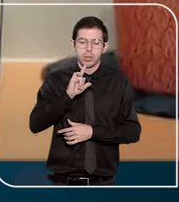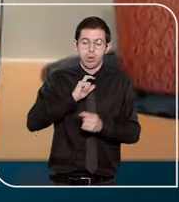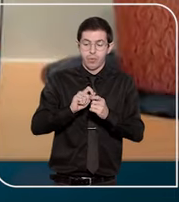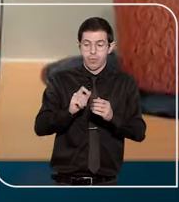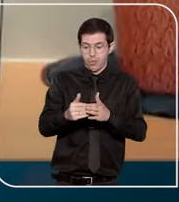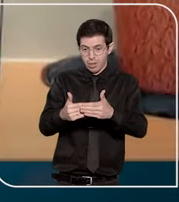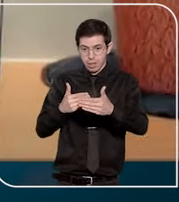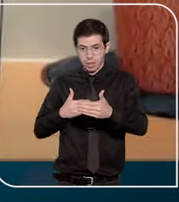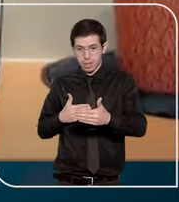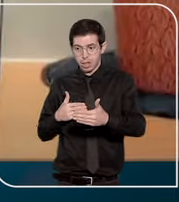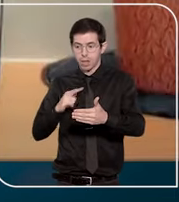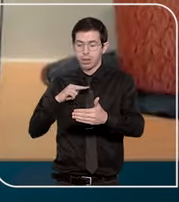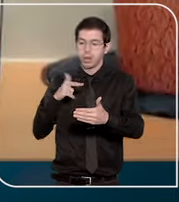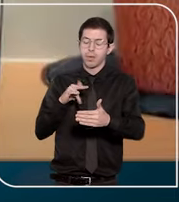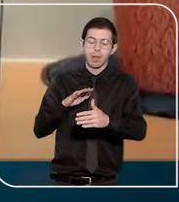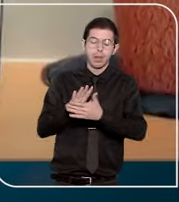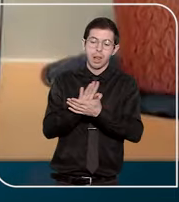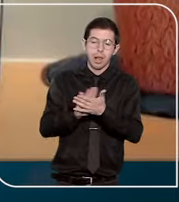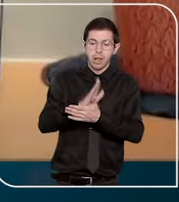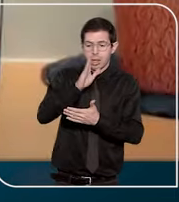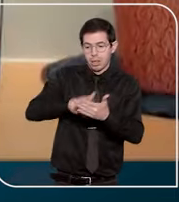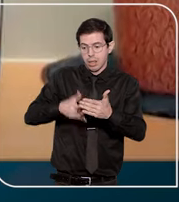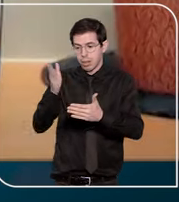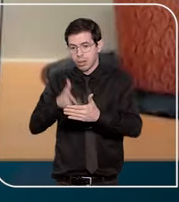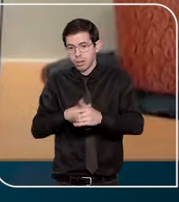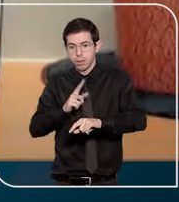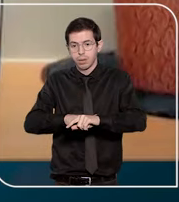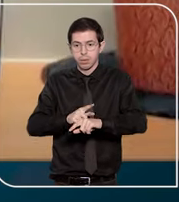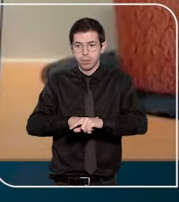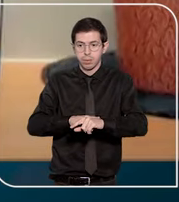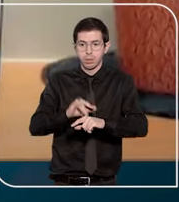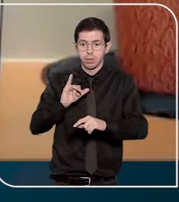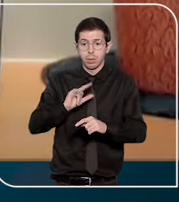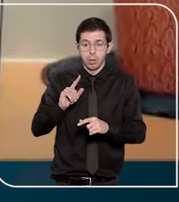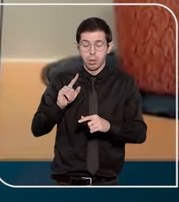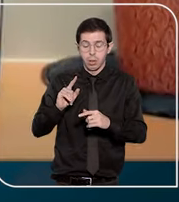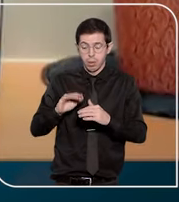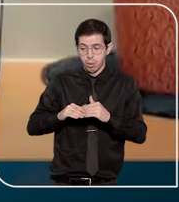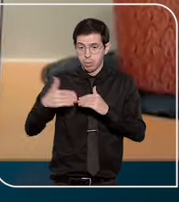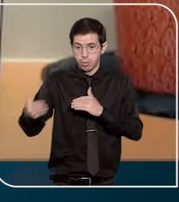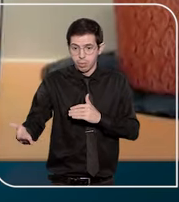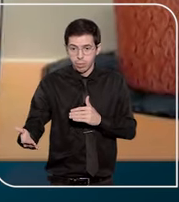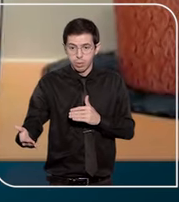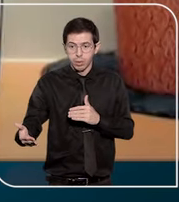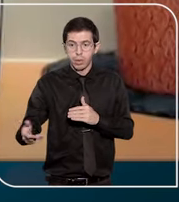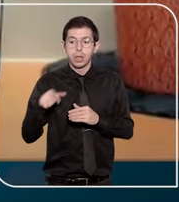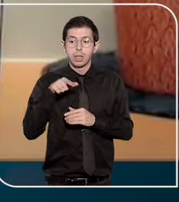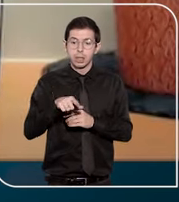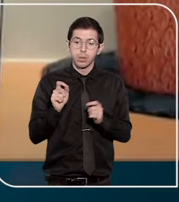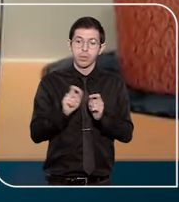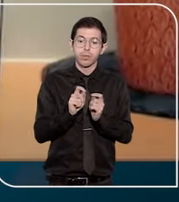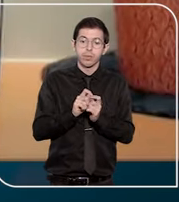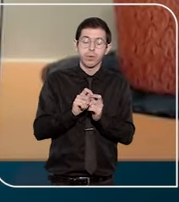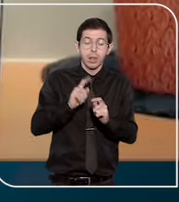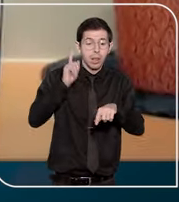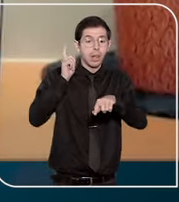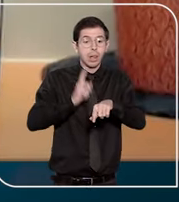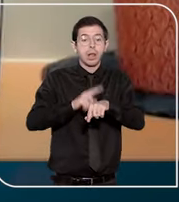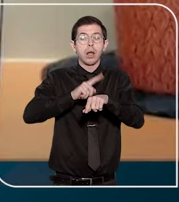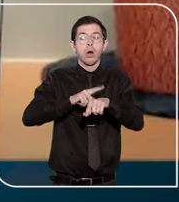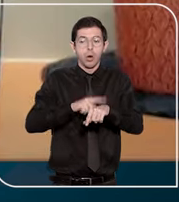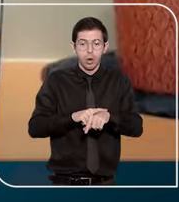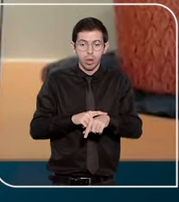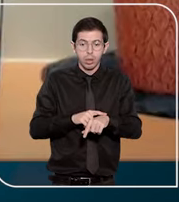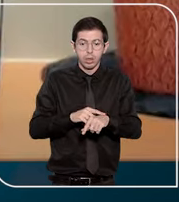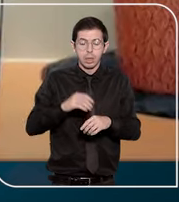nenhum suspensão do prazo, o recurso estava realmente intempestivo. Isso conduz a um